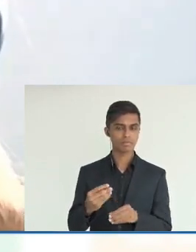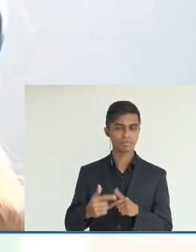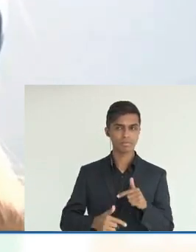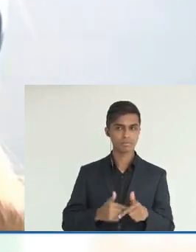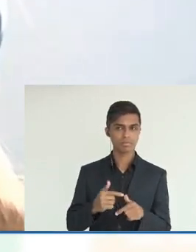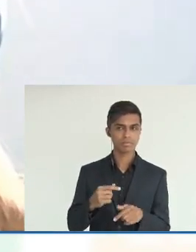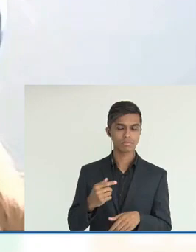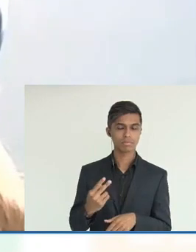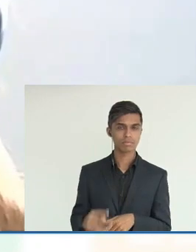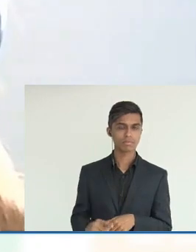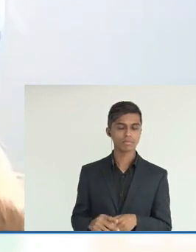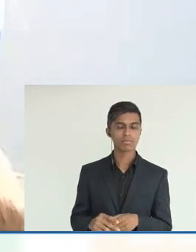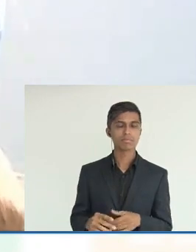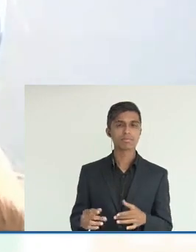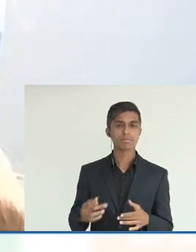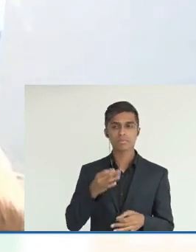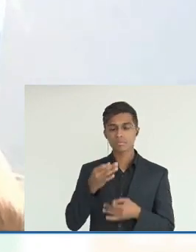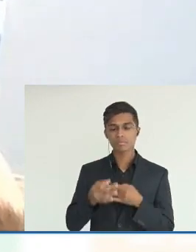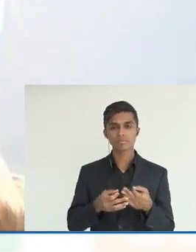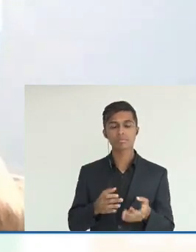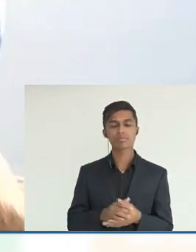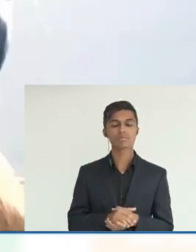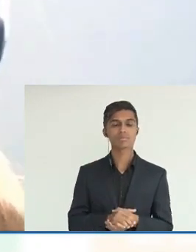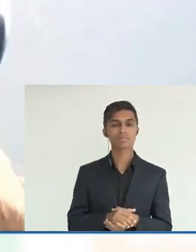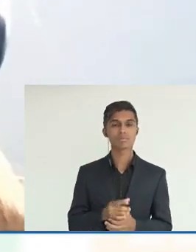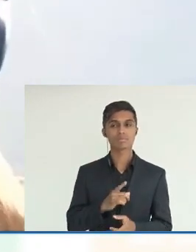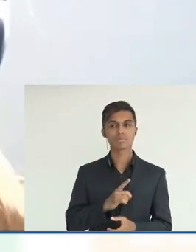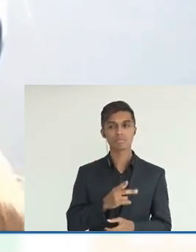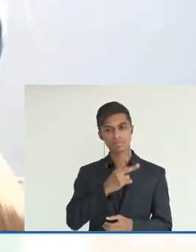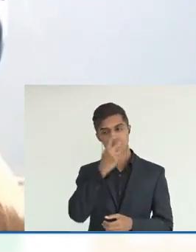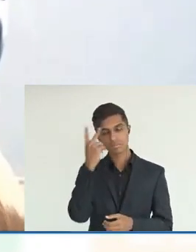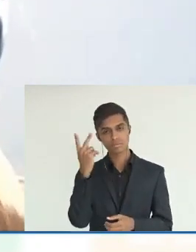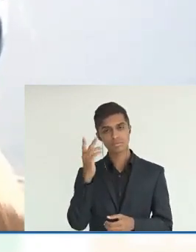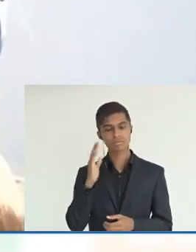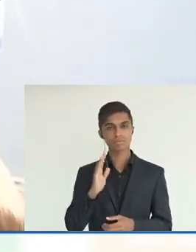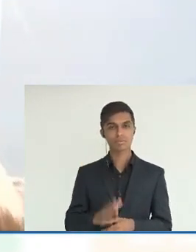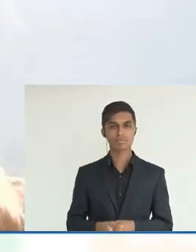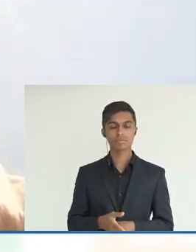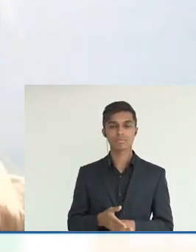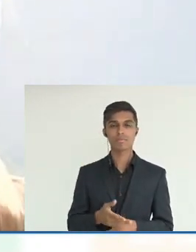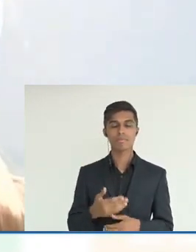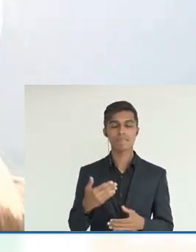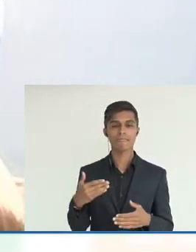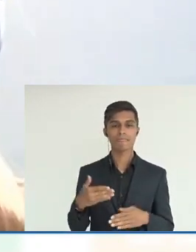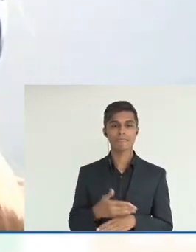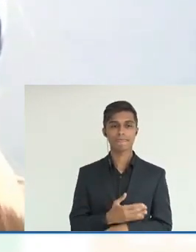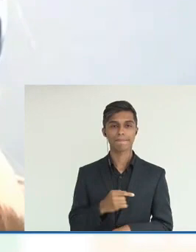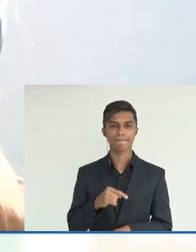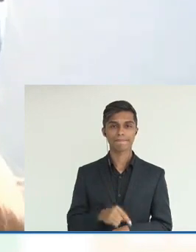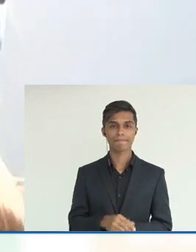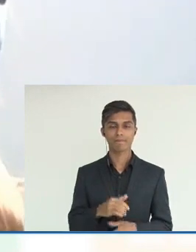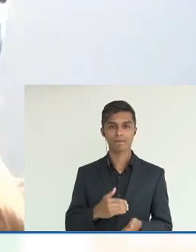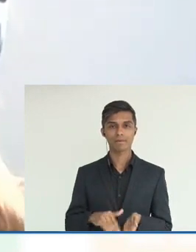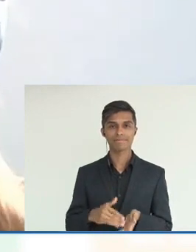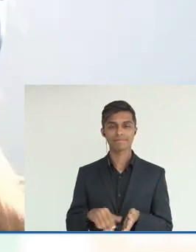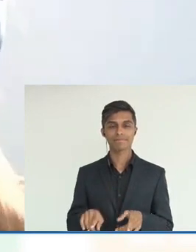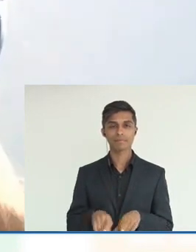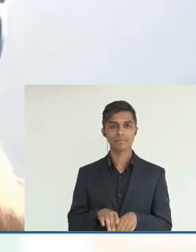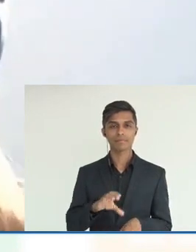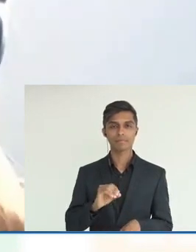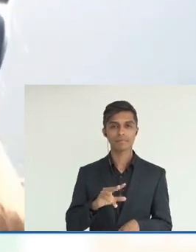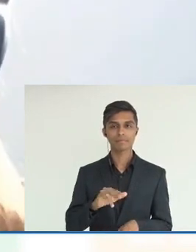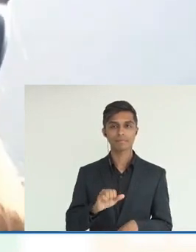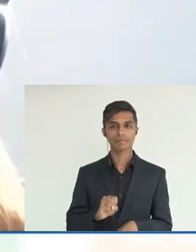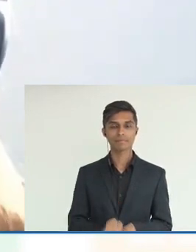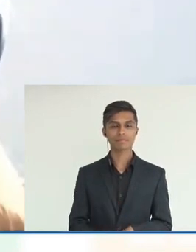no município, que vem de pessoas que já passaram por aqui, pela Secretaria, pela Covisa, pelo